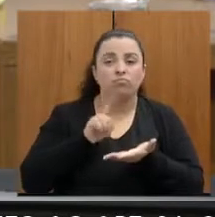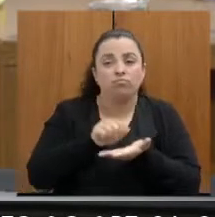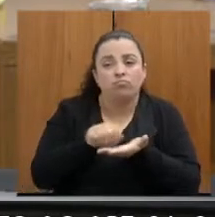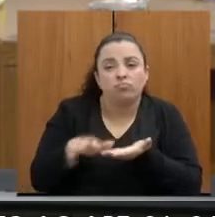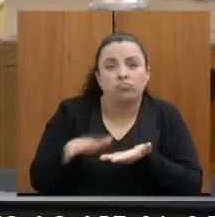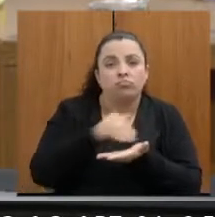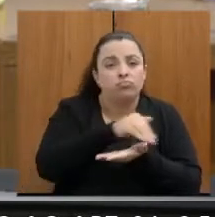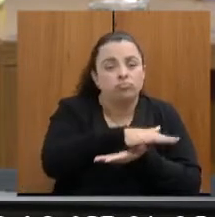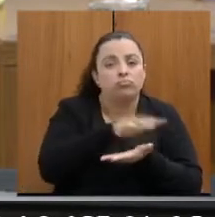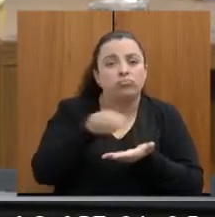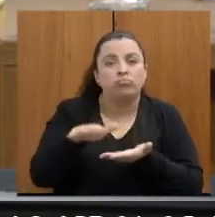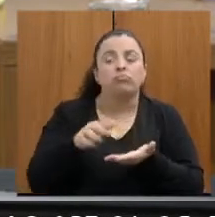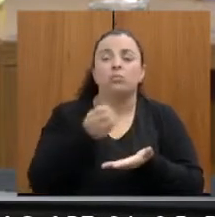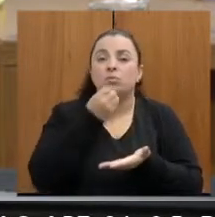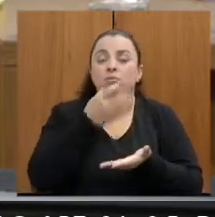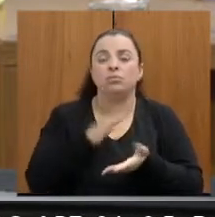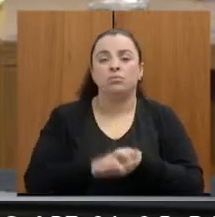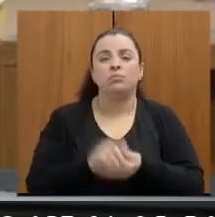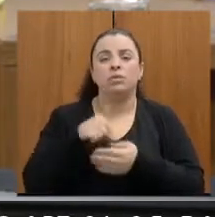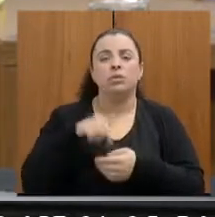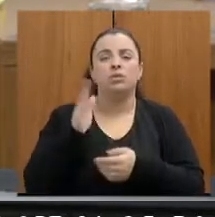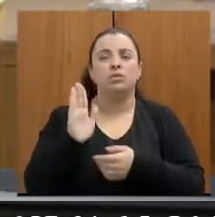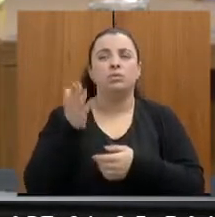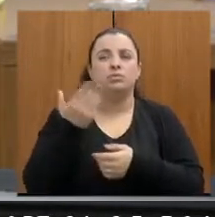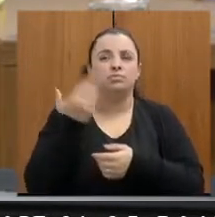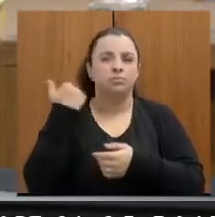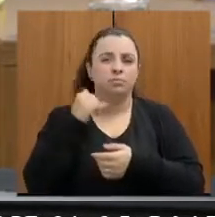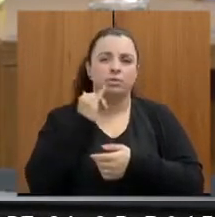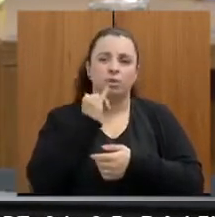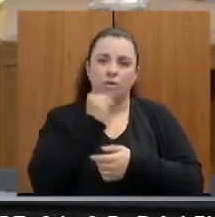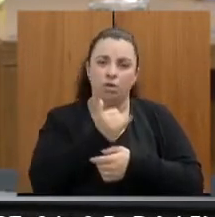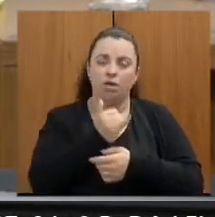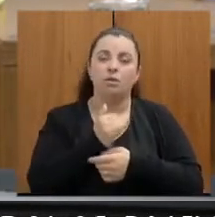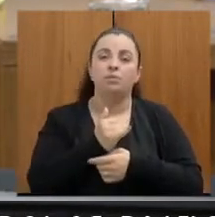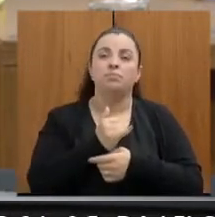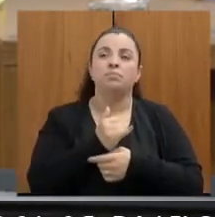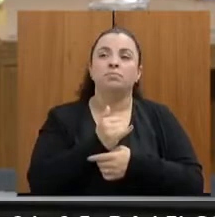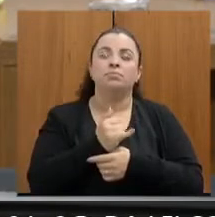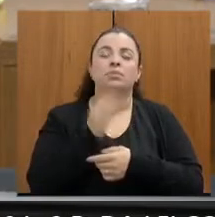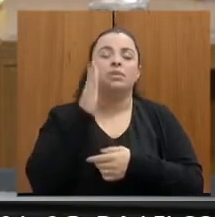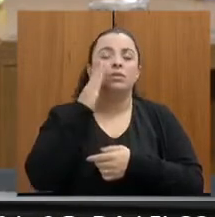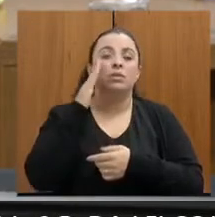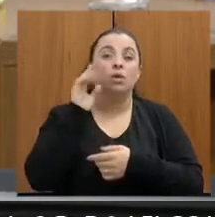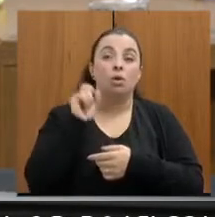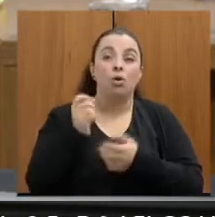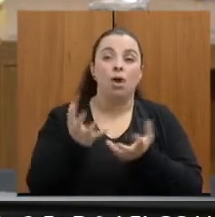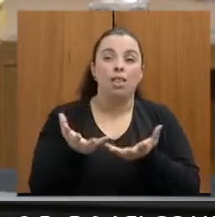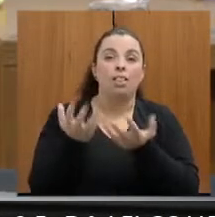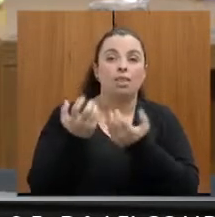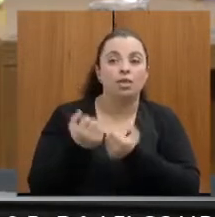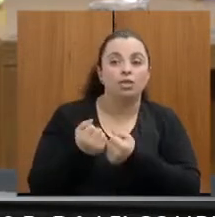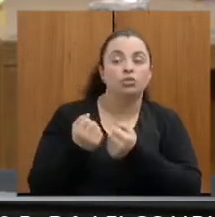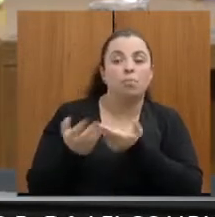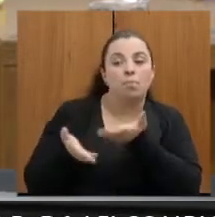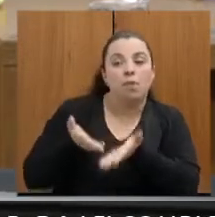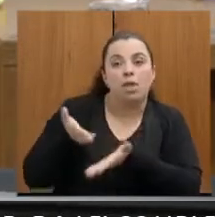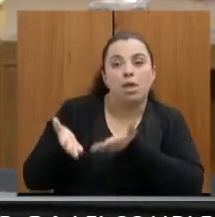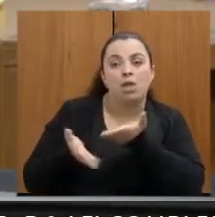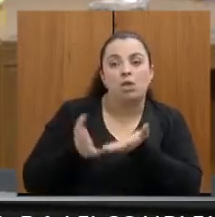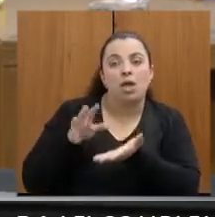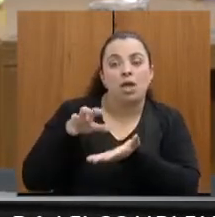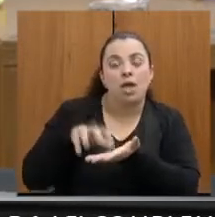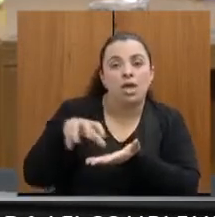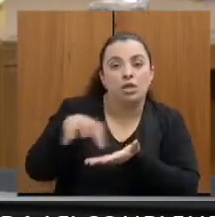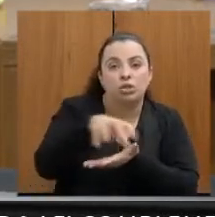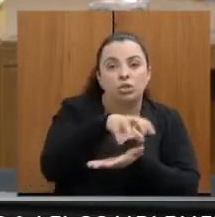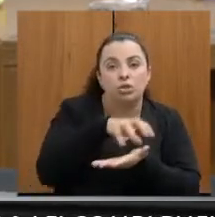Senhor e eu tenho certeza que é de conhecimento mas o atendimento Regional da saúde pública